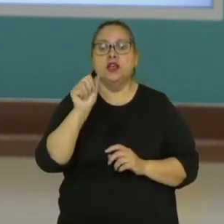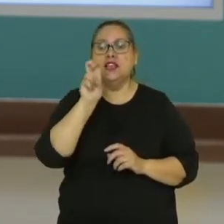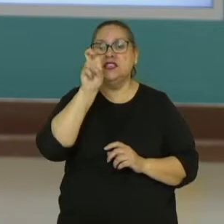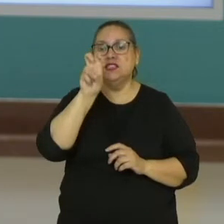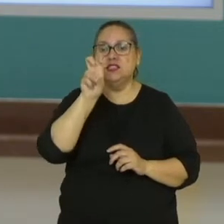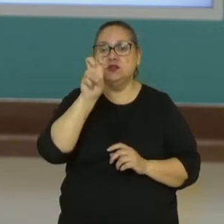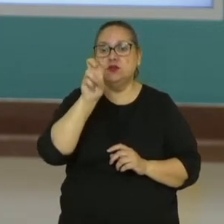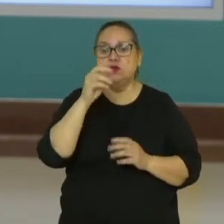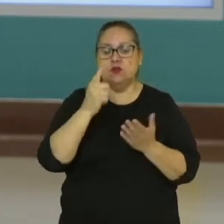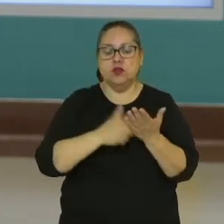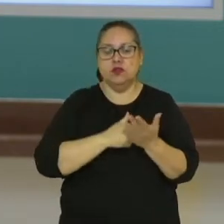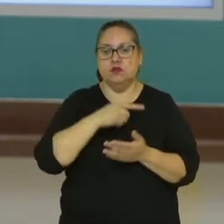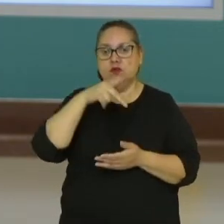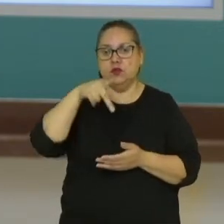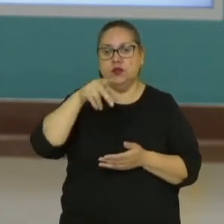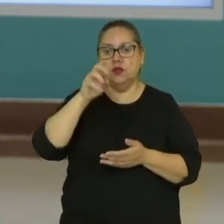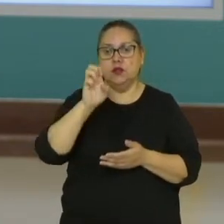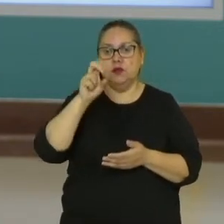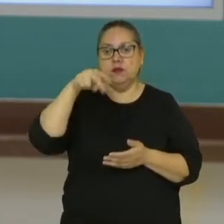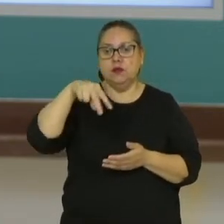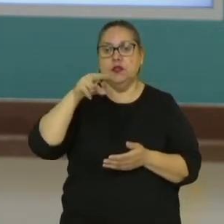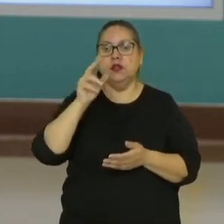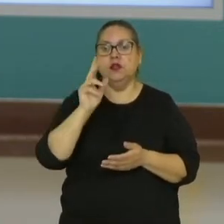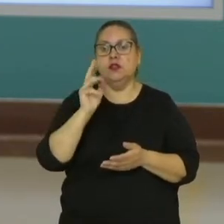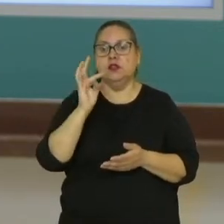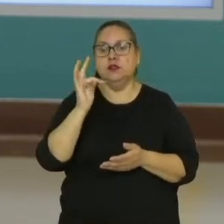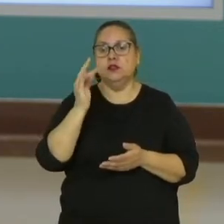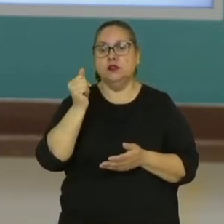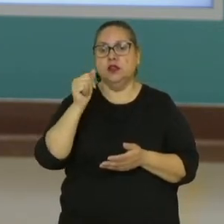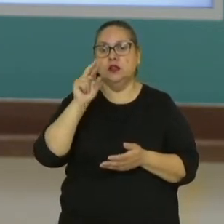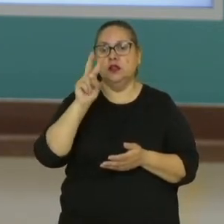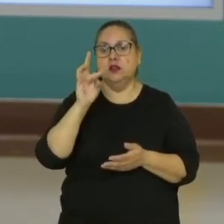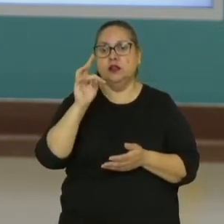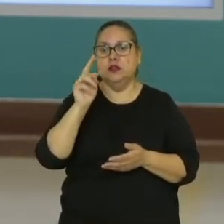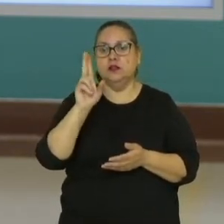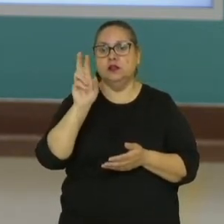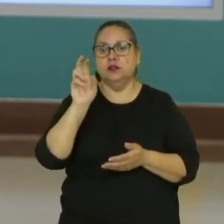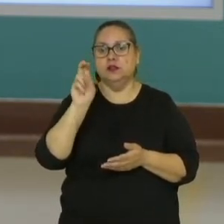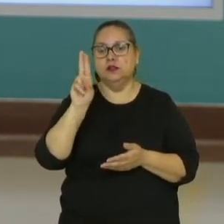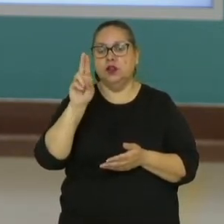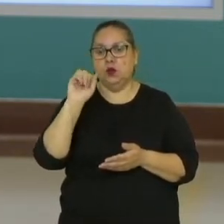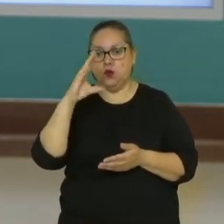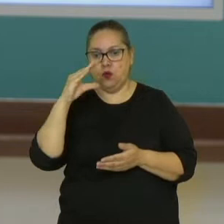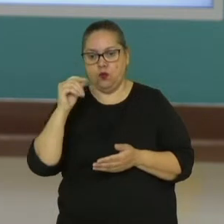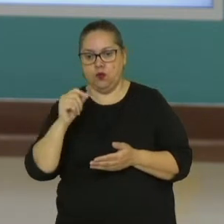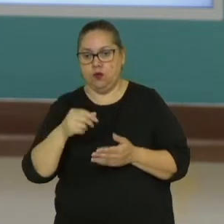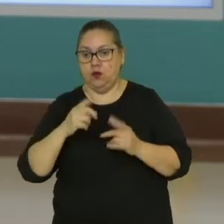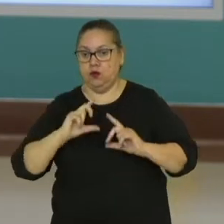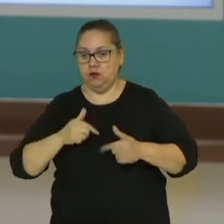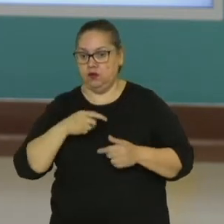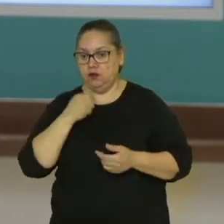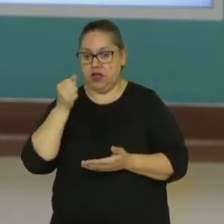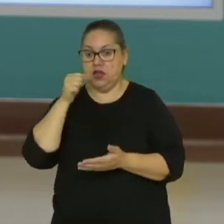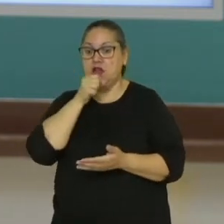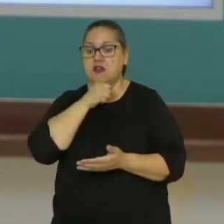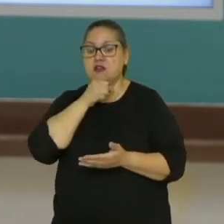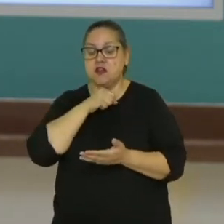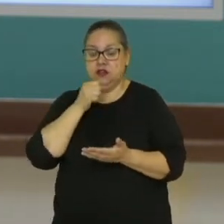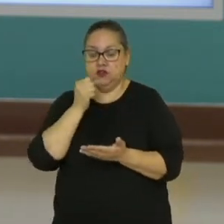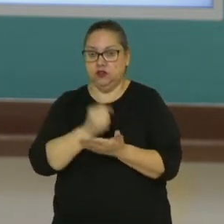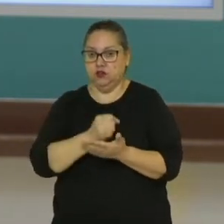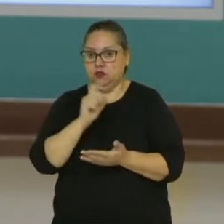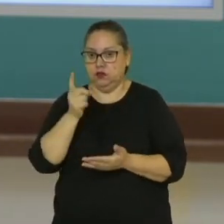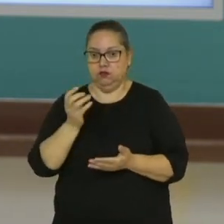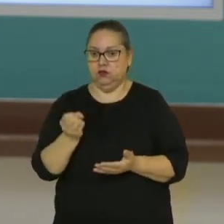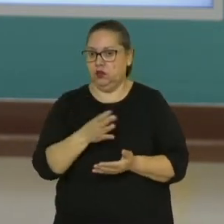chamados Pentateuco, quando se une eles. Lembrando que para os judeus não é bom falar em Antigo Testamento, porque não tem o Novo